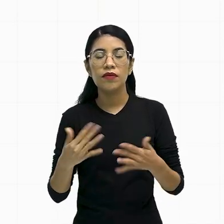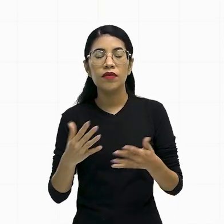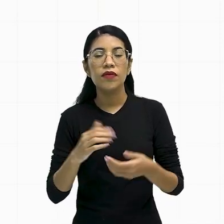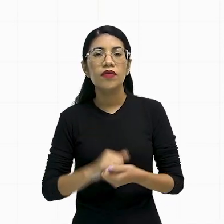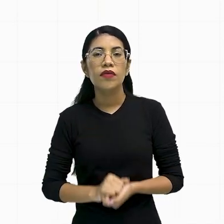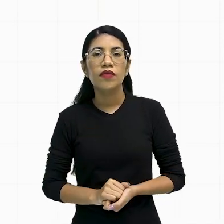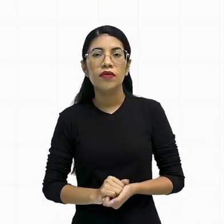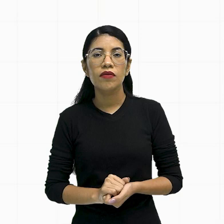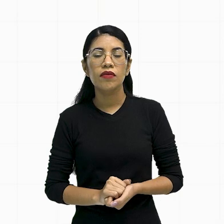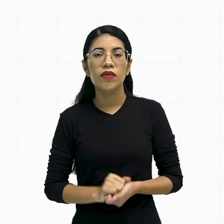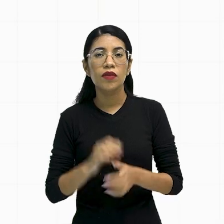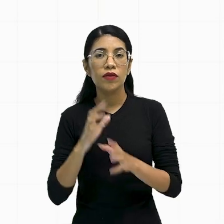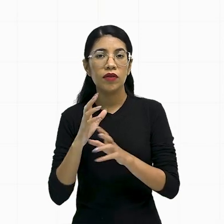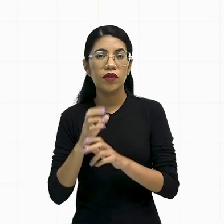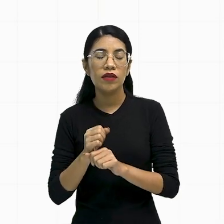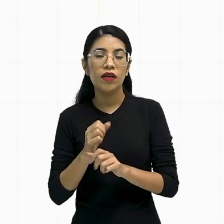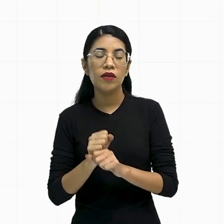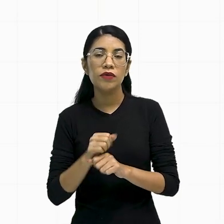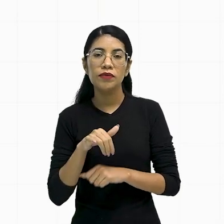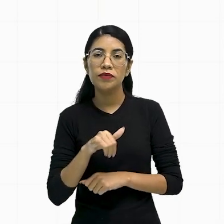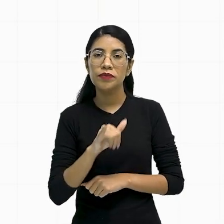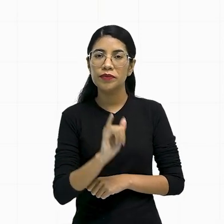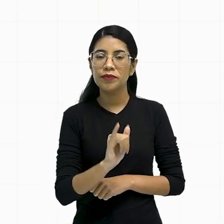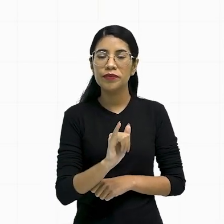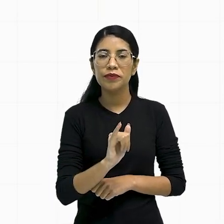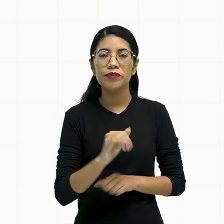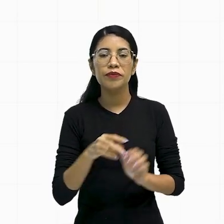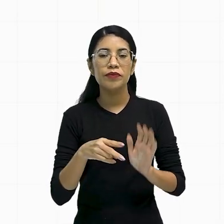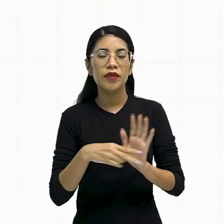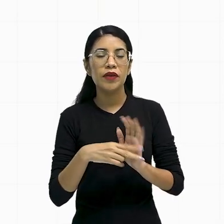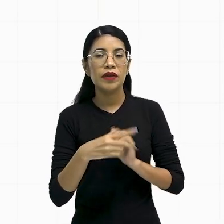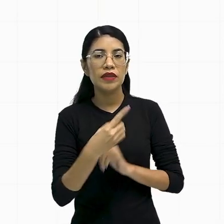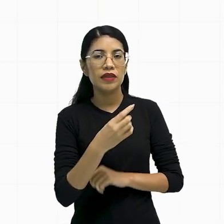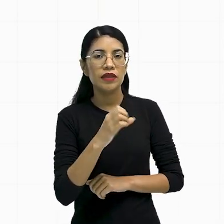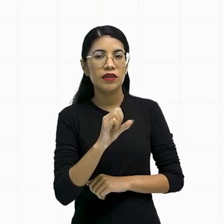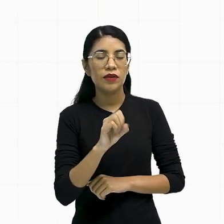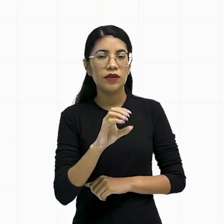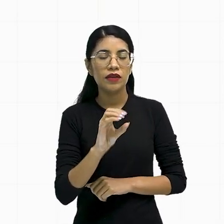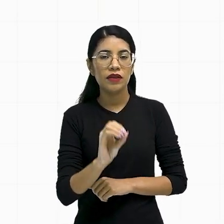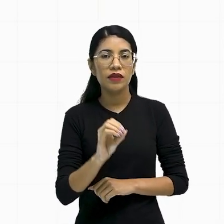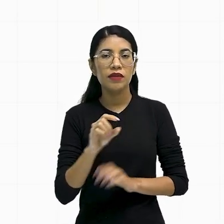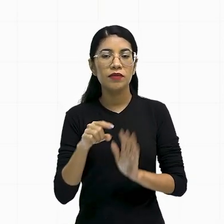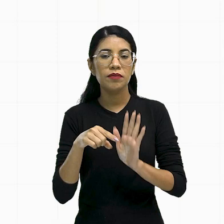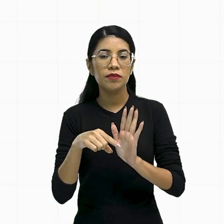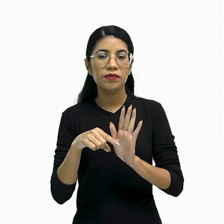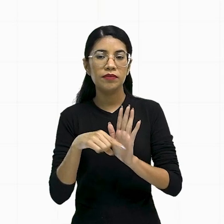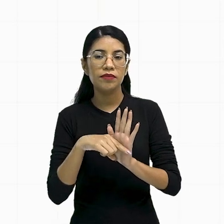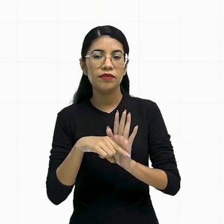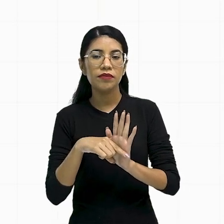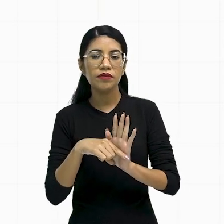vai restar 25. Então, o meu y aqui, ó, vai ser 180 menos